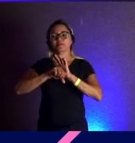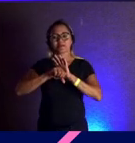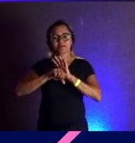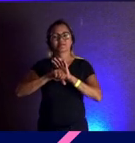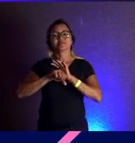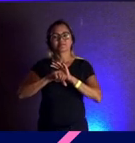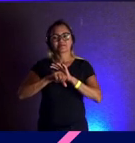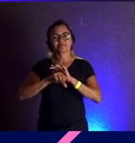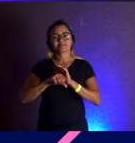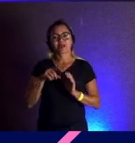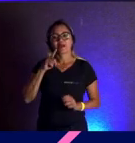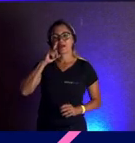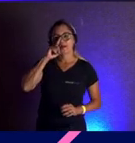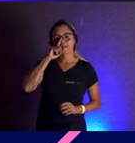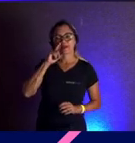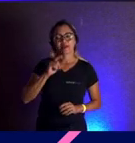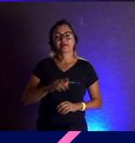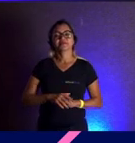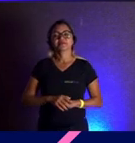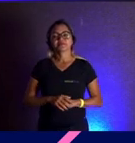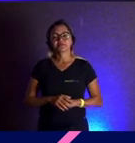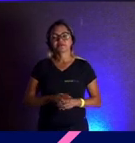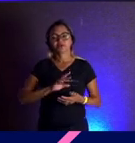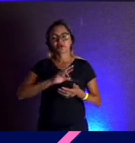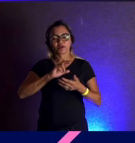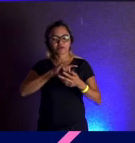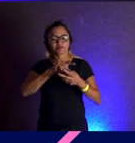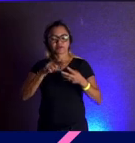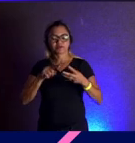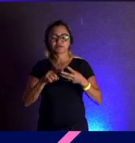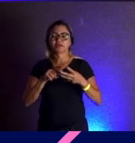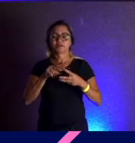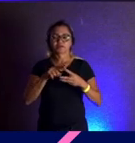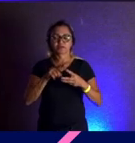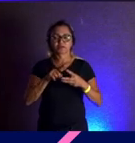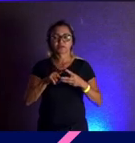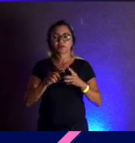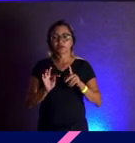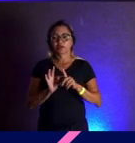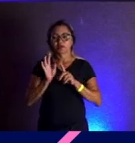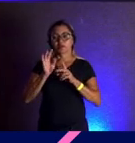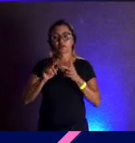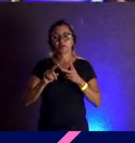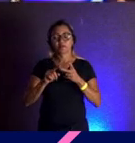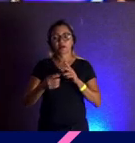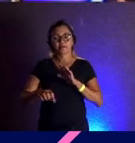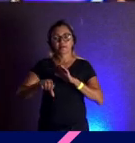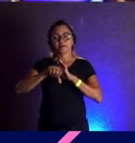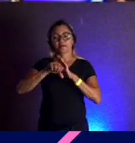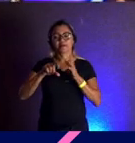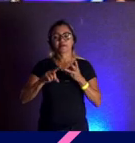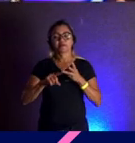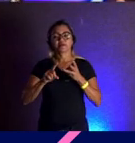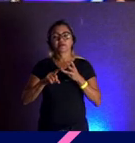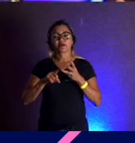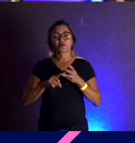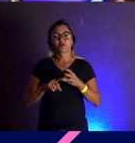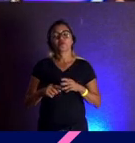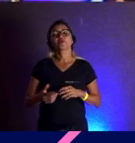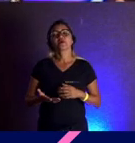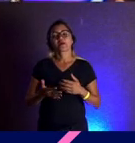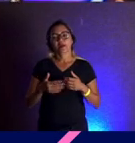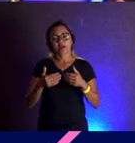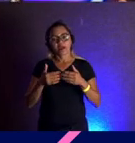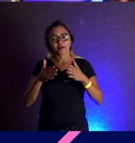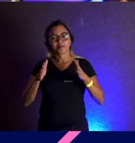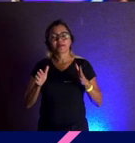de ameaça, né? Mas, enfim, são esses três componentes. Então, essa plataforma, ela é aberta até